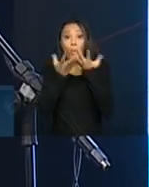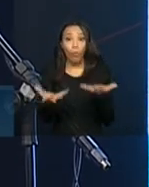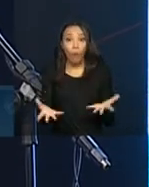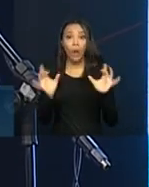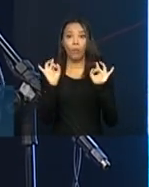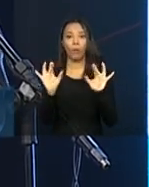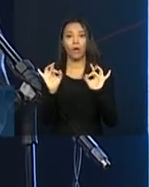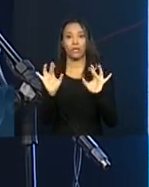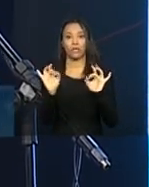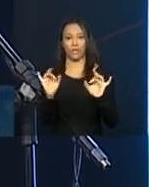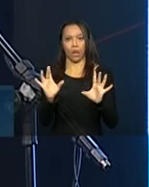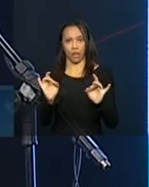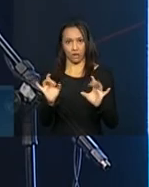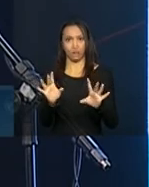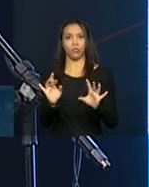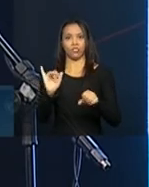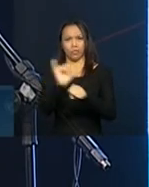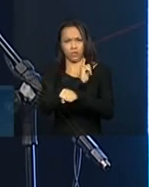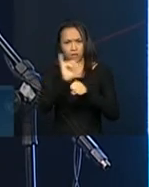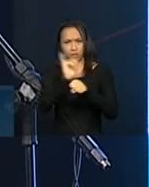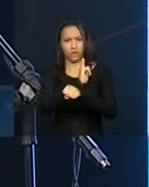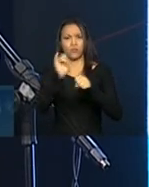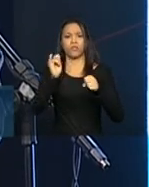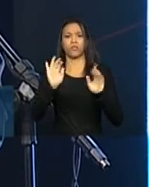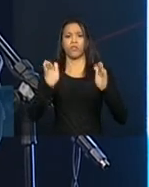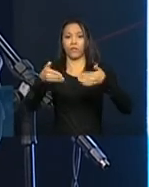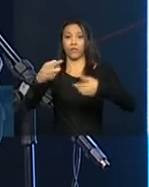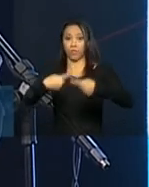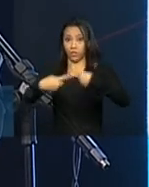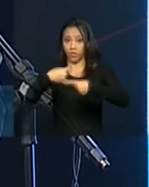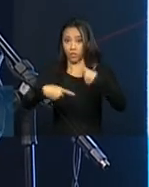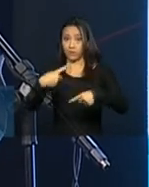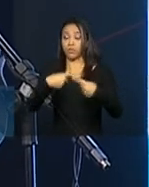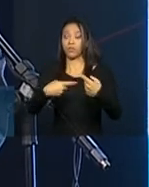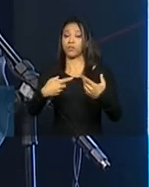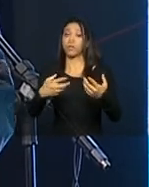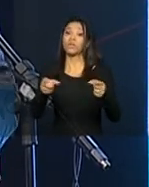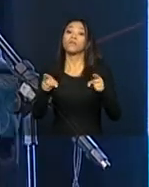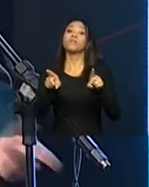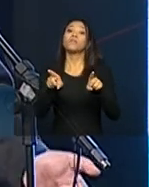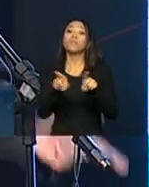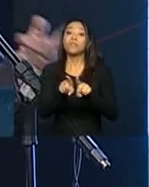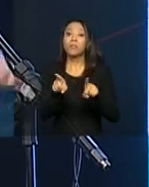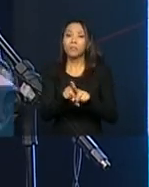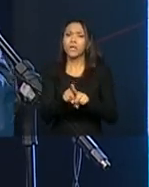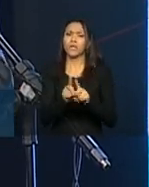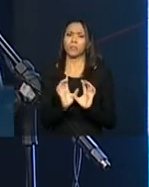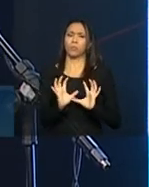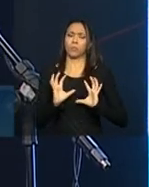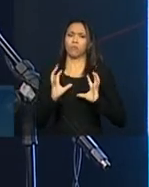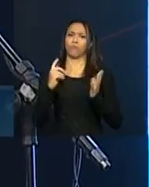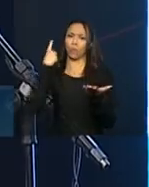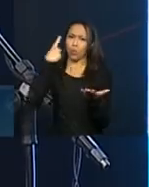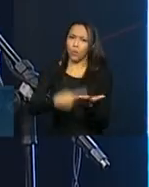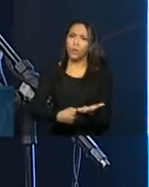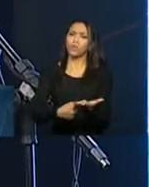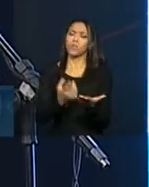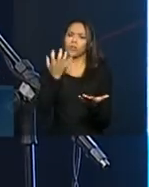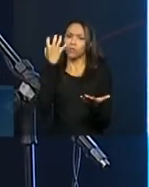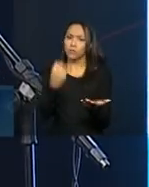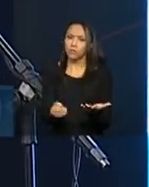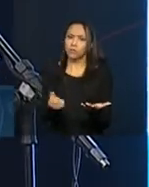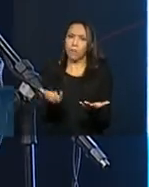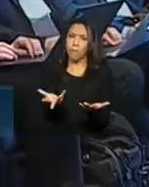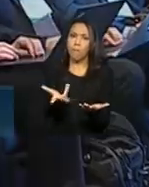técnica das políticas públicas e um engajamento constante para melhorar e aprimorar essas